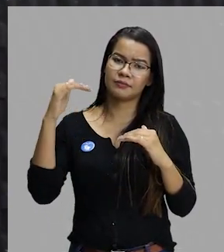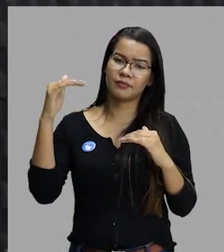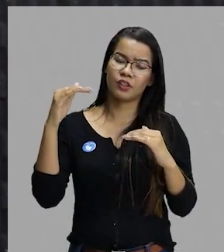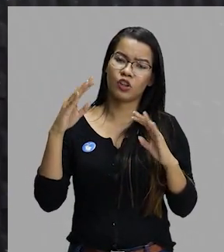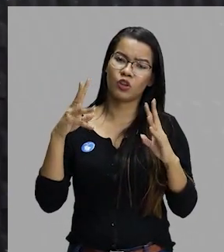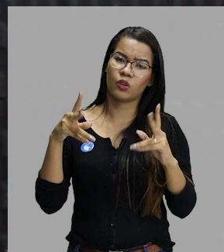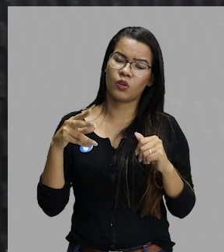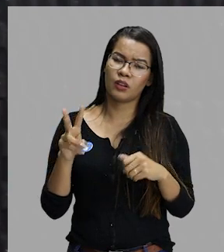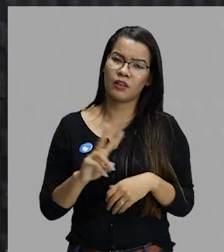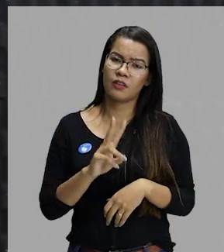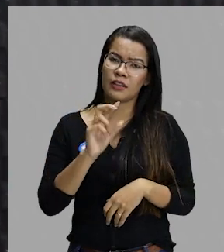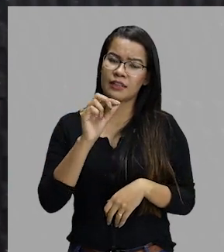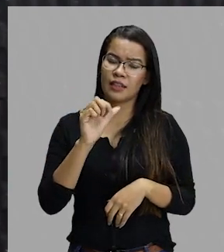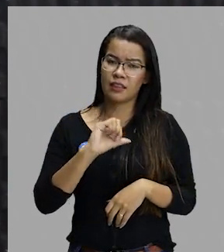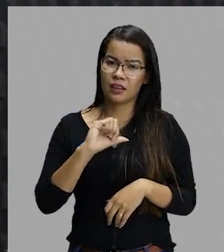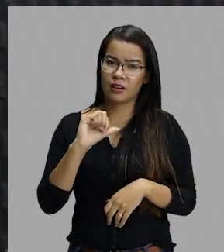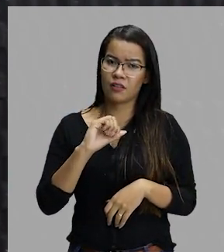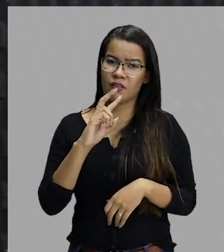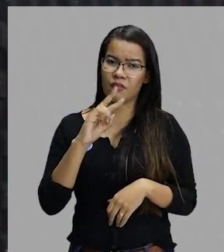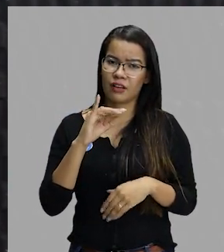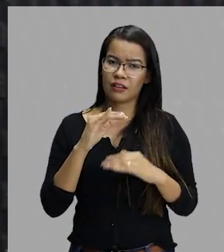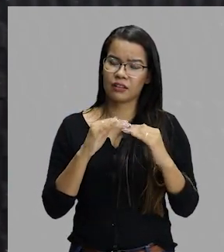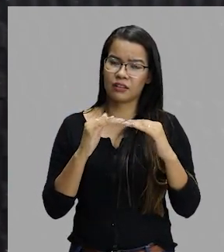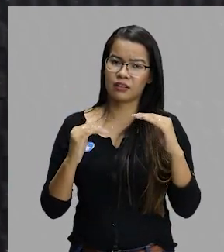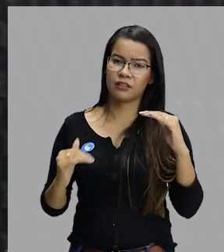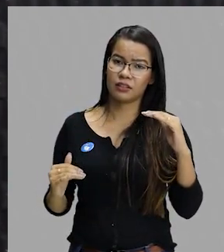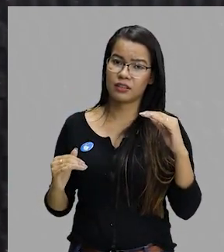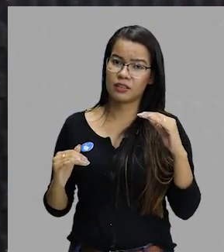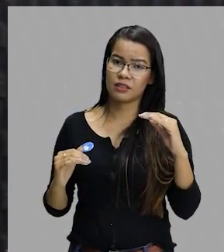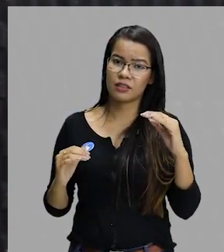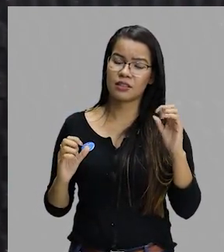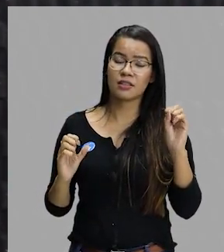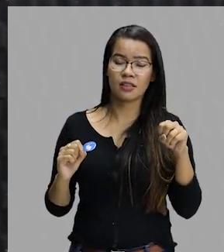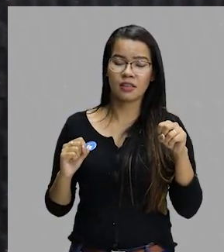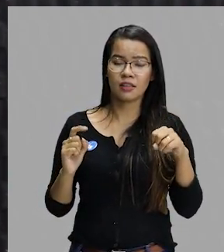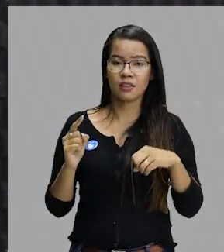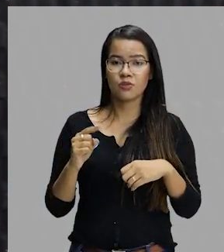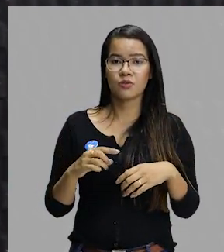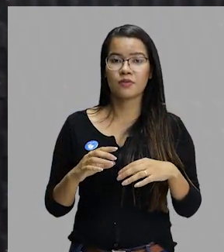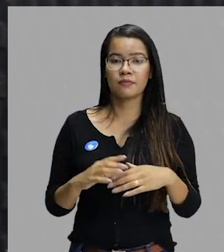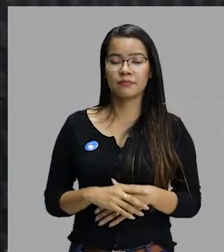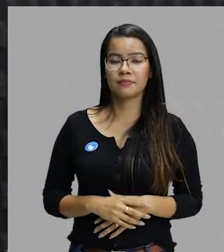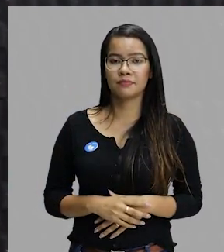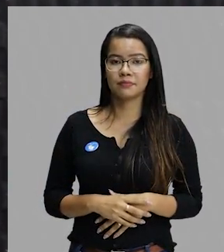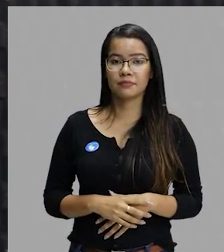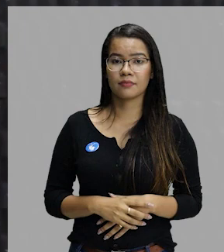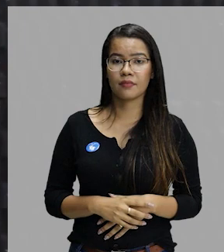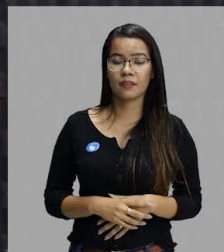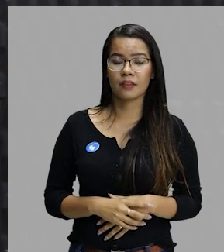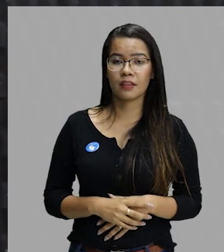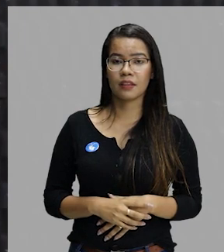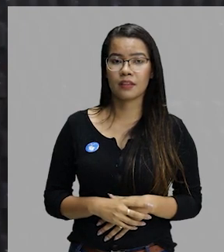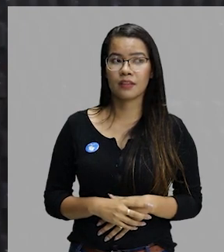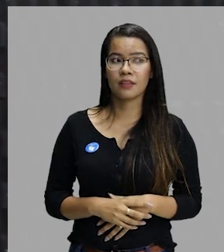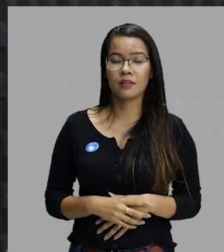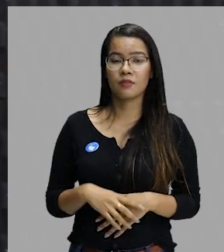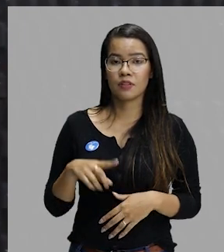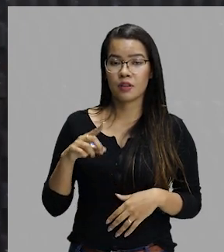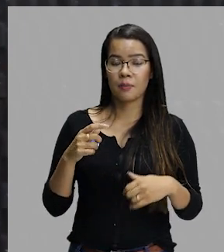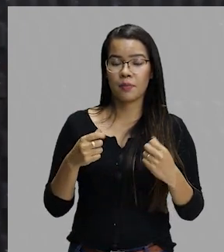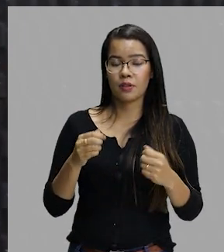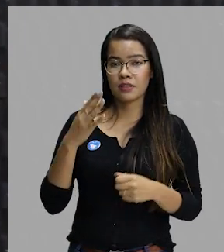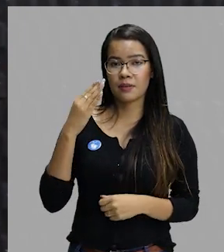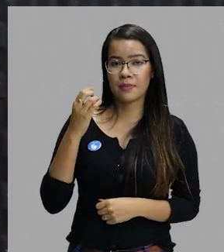toda vez que o a for negativo, a minha função é decrescente, é isso? É exatamente isso. Tá? Tem como você saber